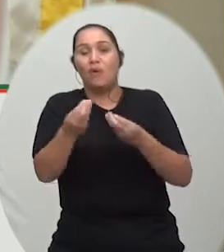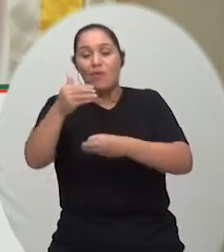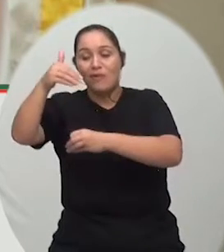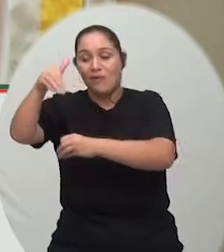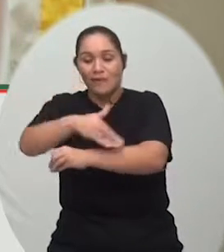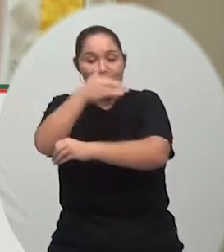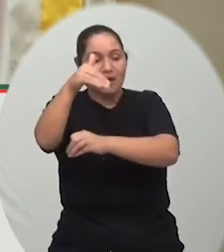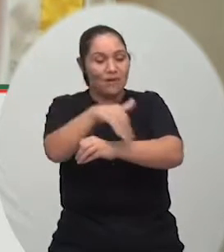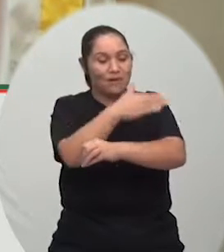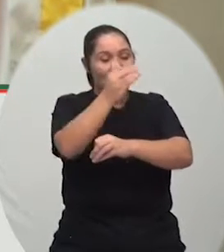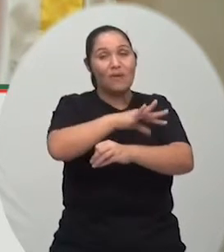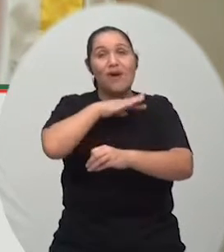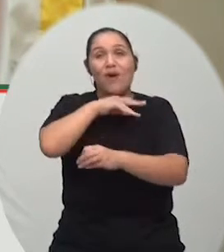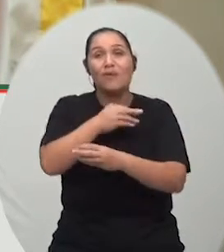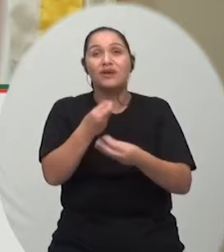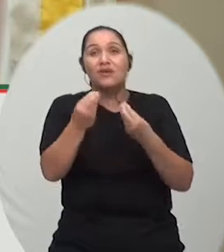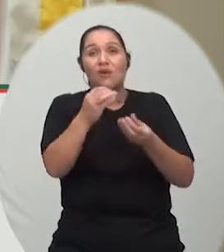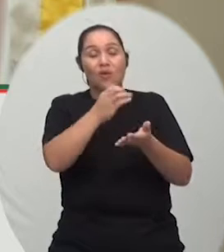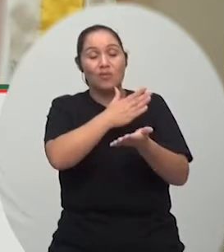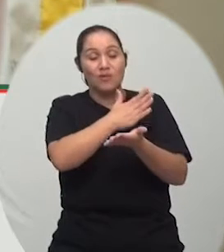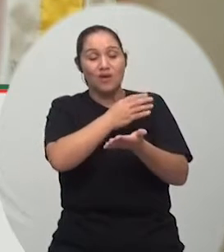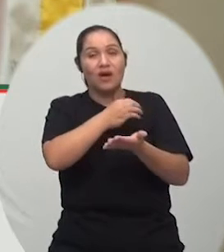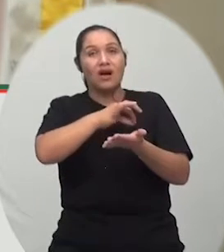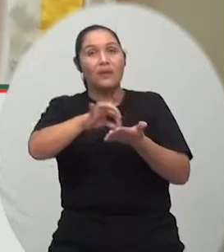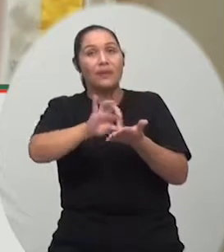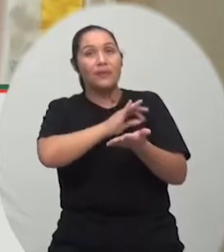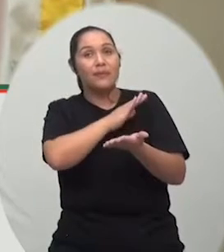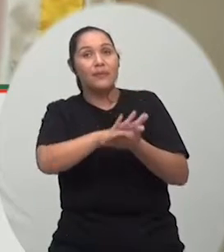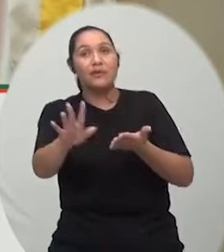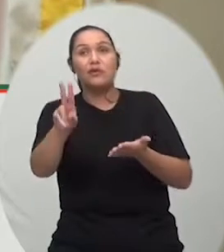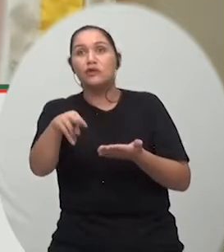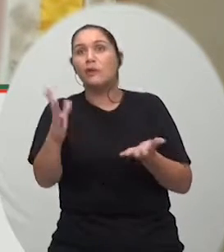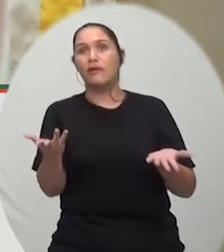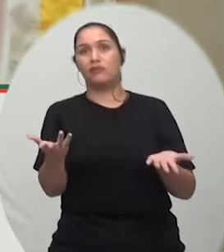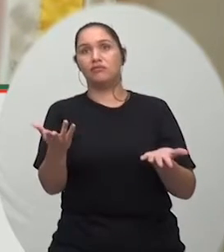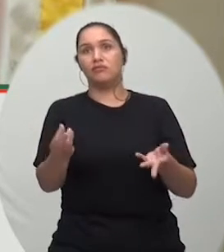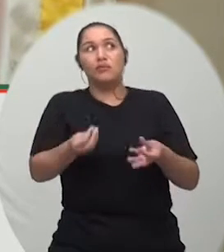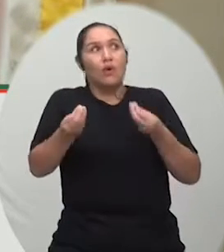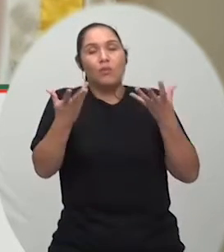sejam contempladas. Não é possível.